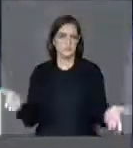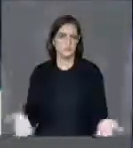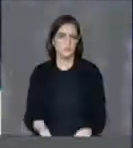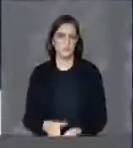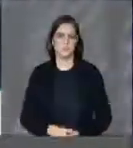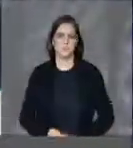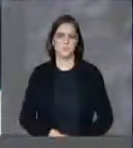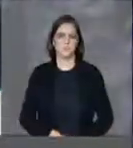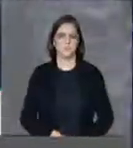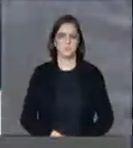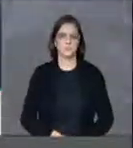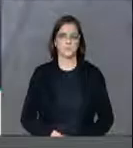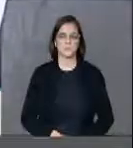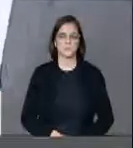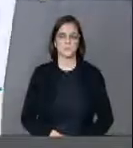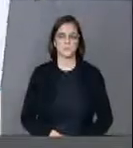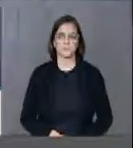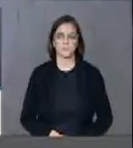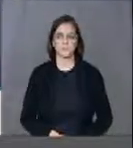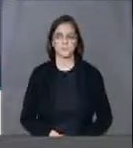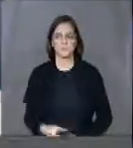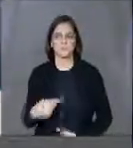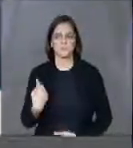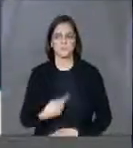aos trabalhadores brasileiros. Por isso, a oposição vota sim.